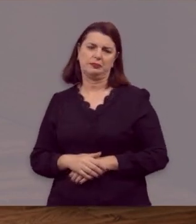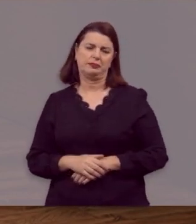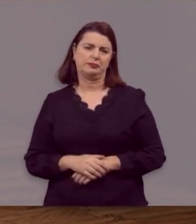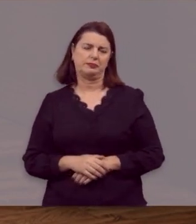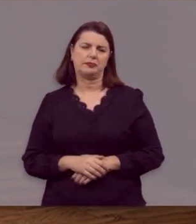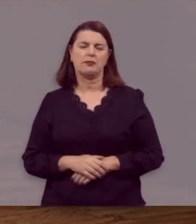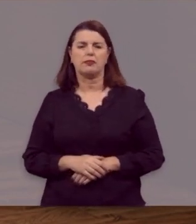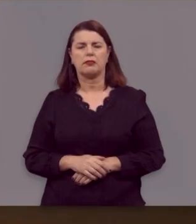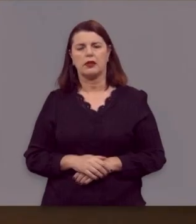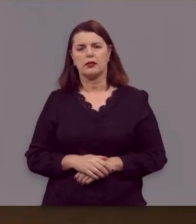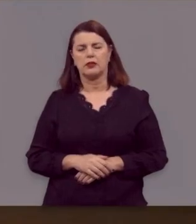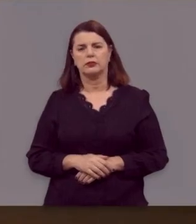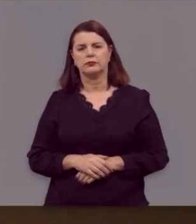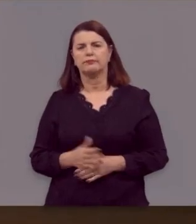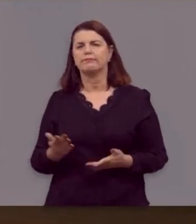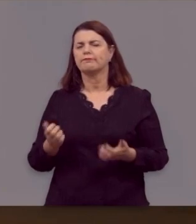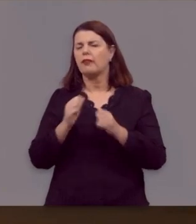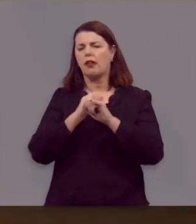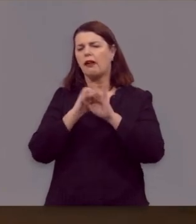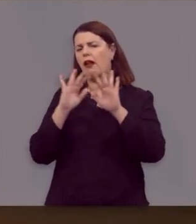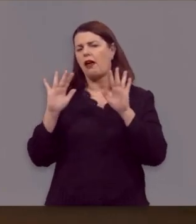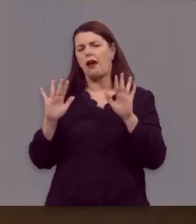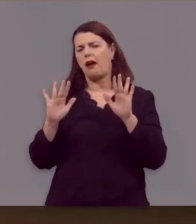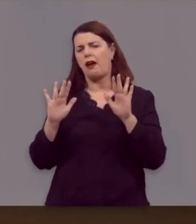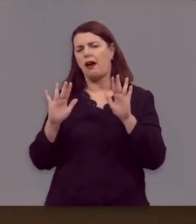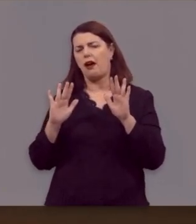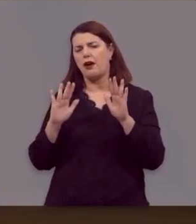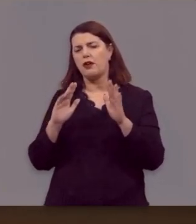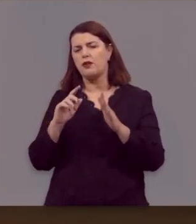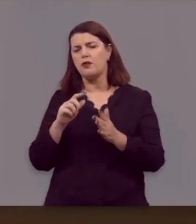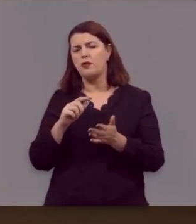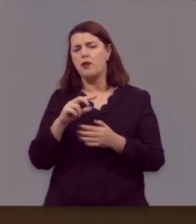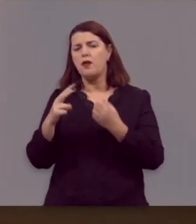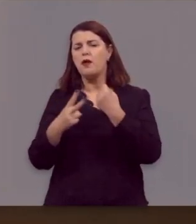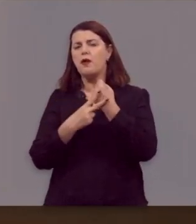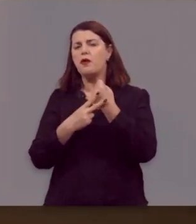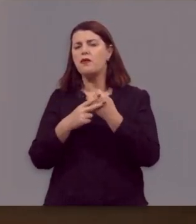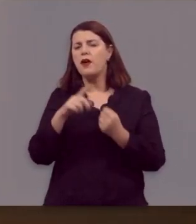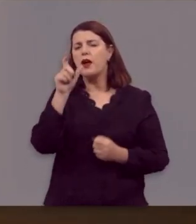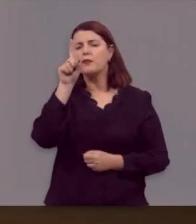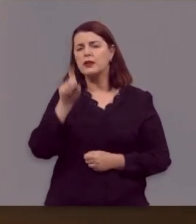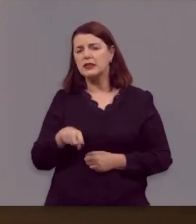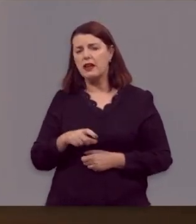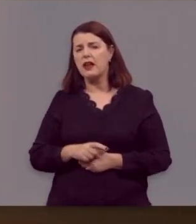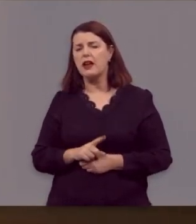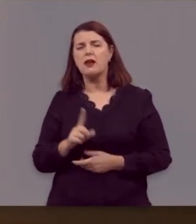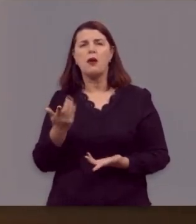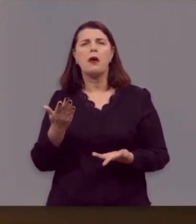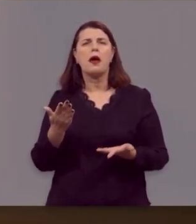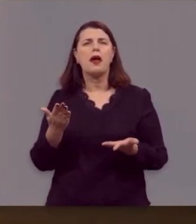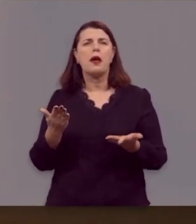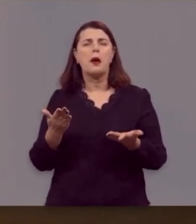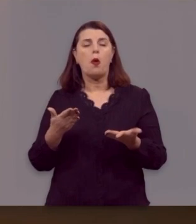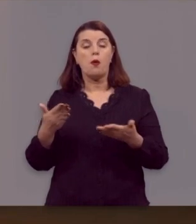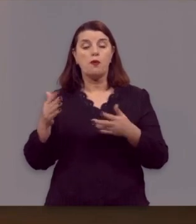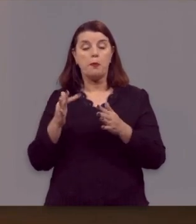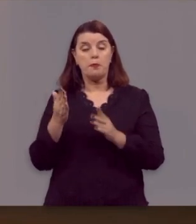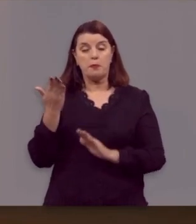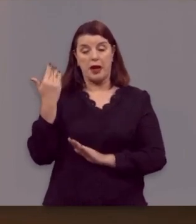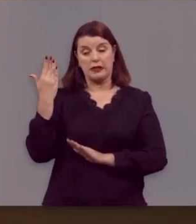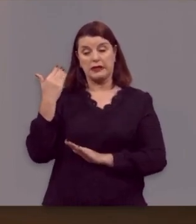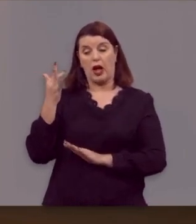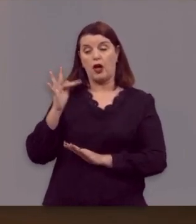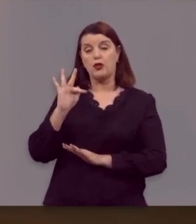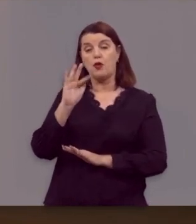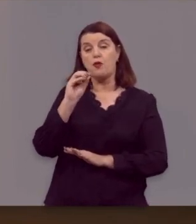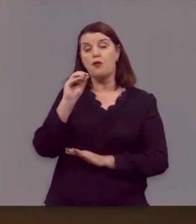Deus. Fica claro aí que o verbo ser não está no pretérito perfeito. Ele não diz no princípio foi o